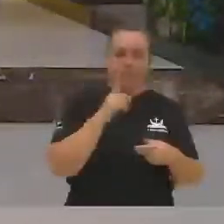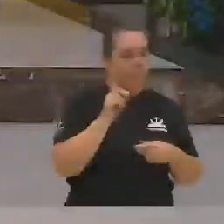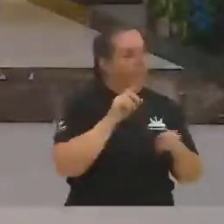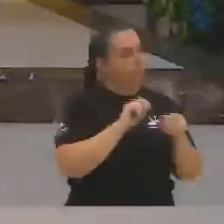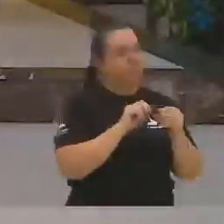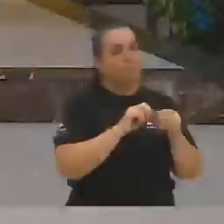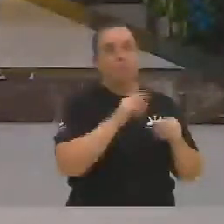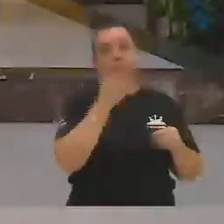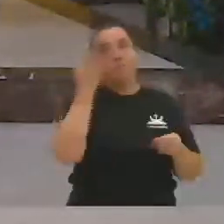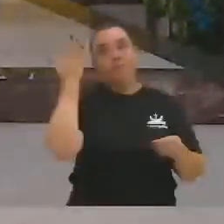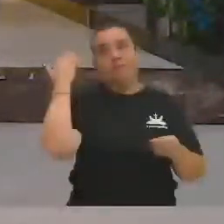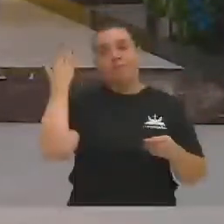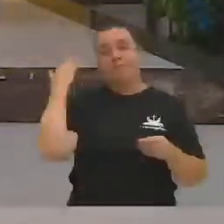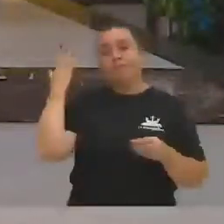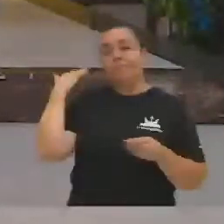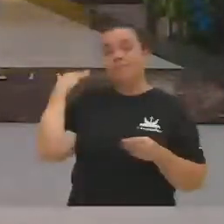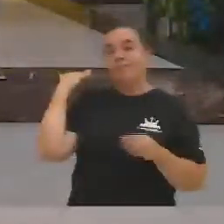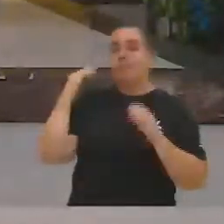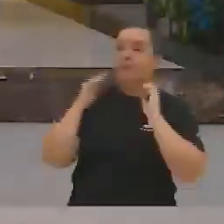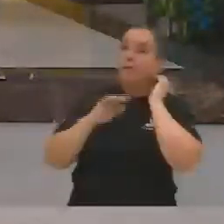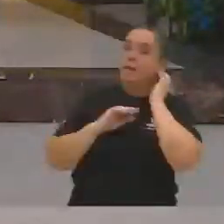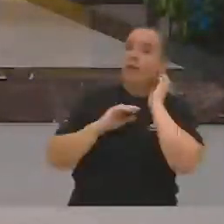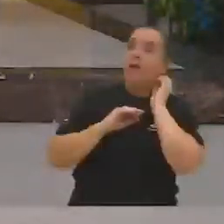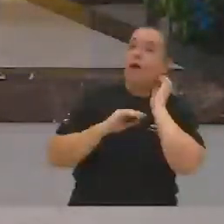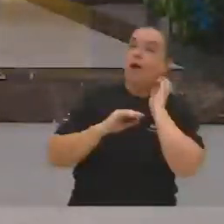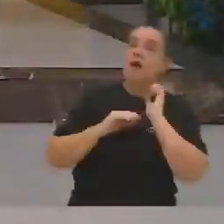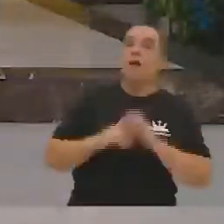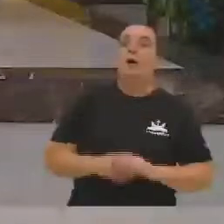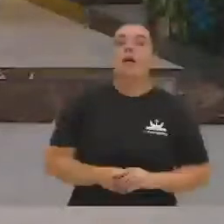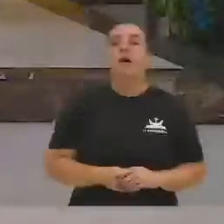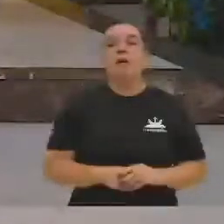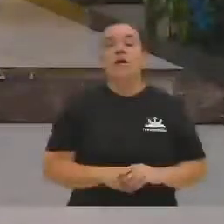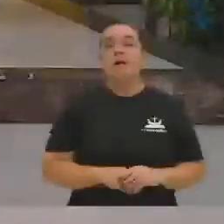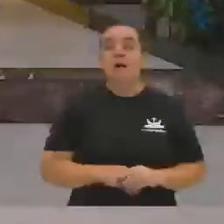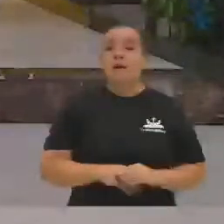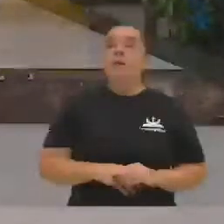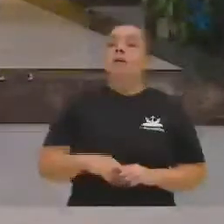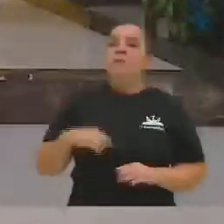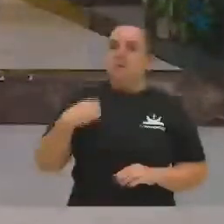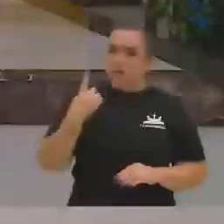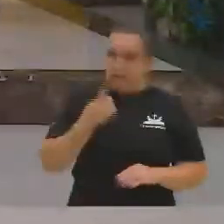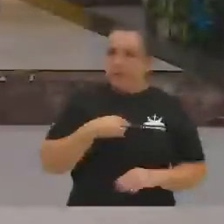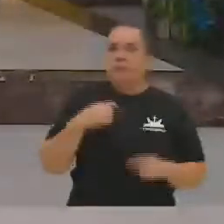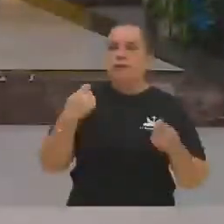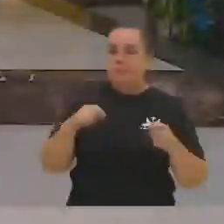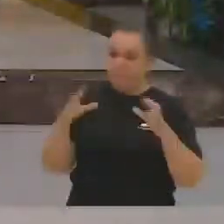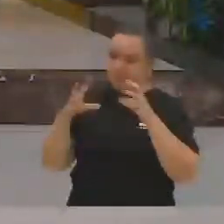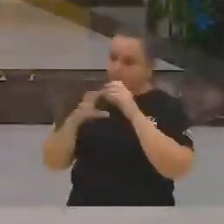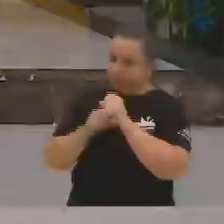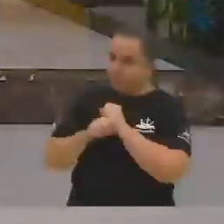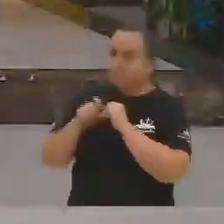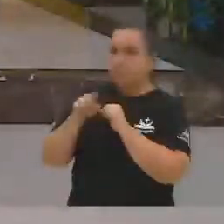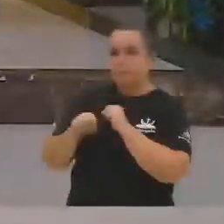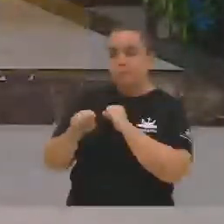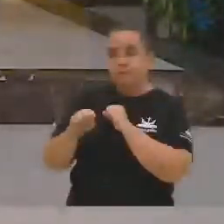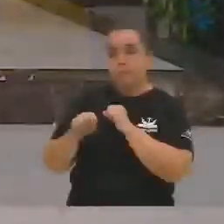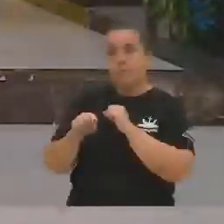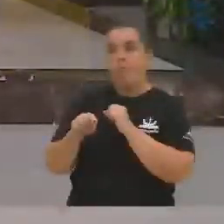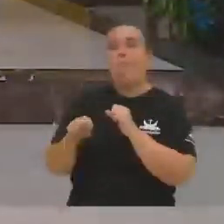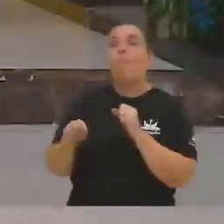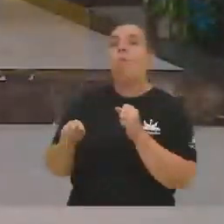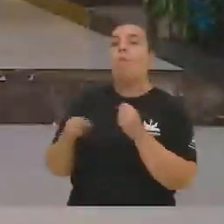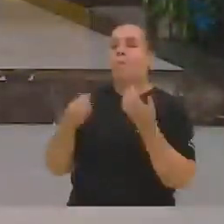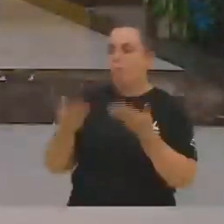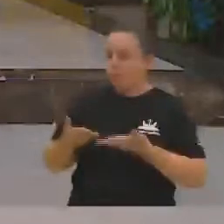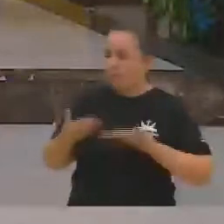dia do presépio, a não ser a família de Nazaré, os pastores e os reis magos, já que queremos completar esse cenário de vergonha com